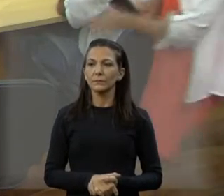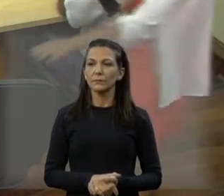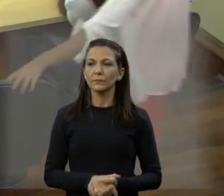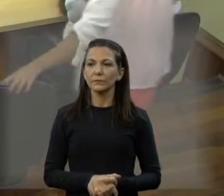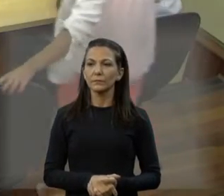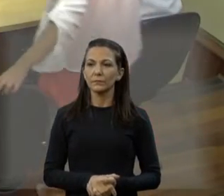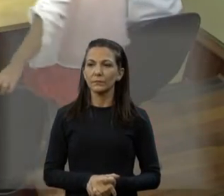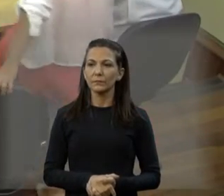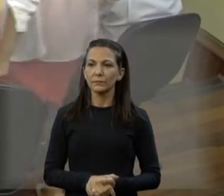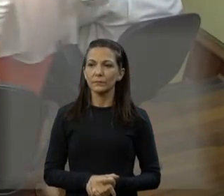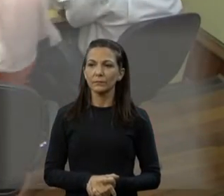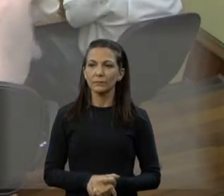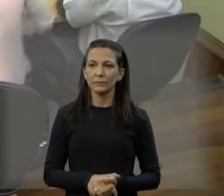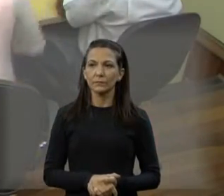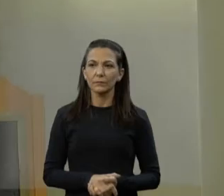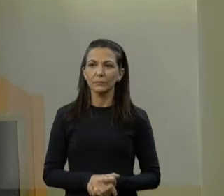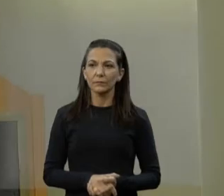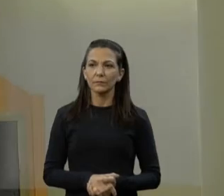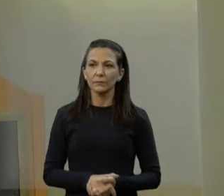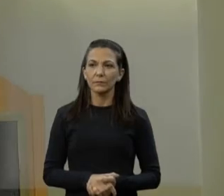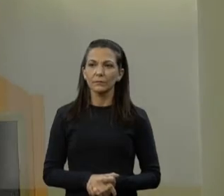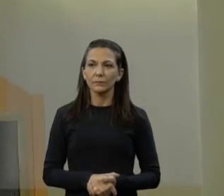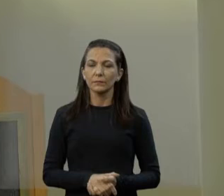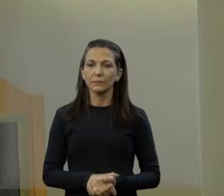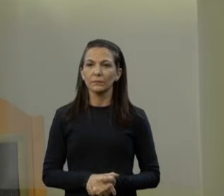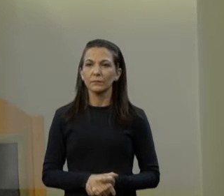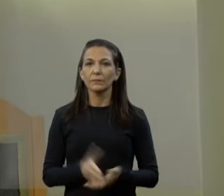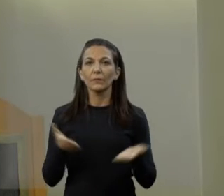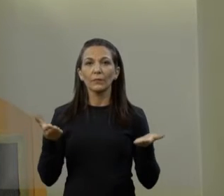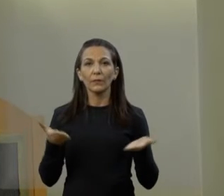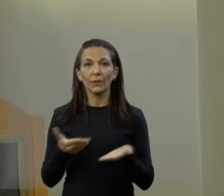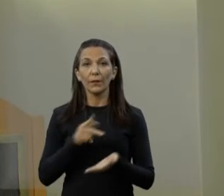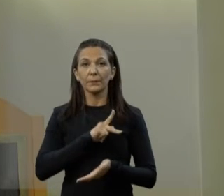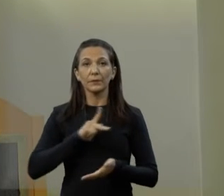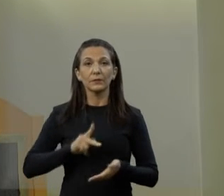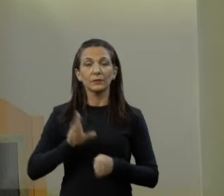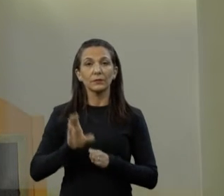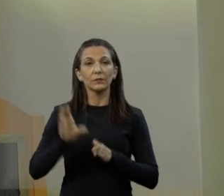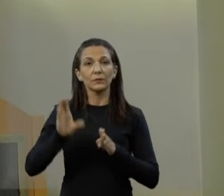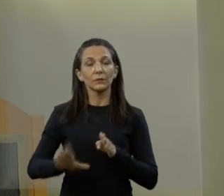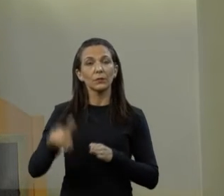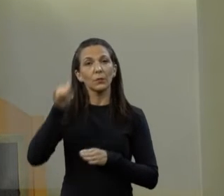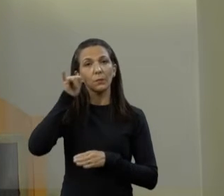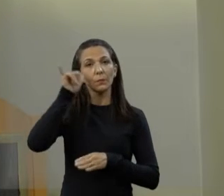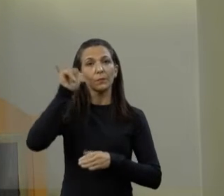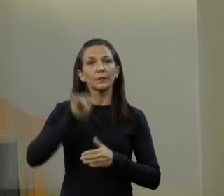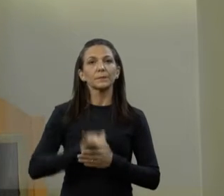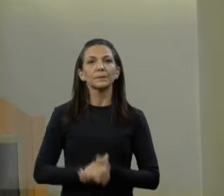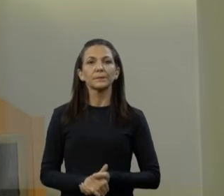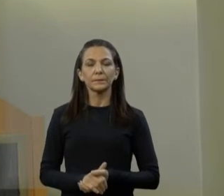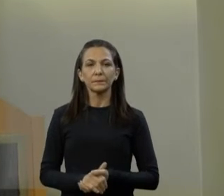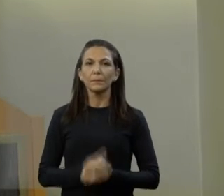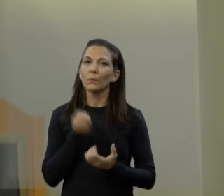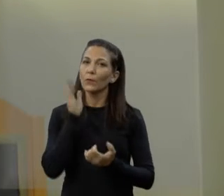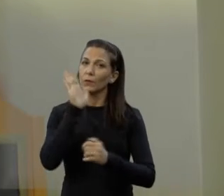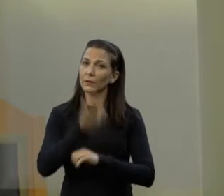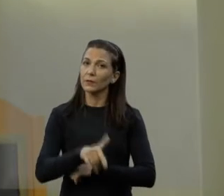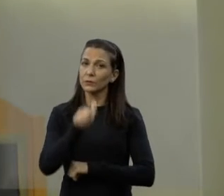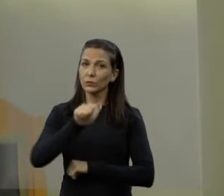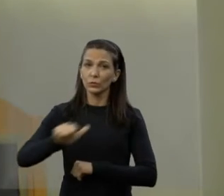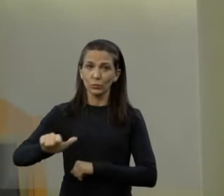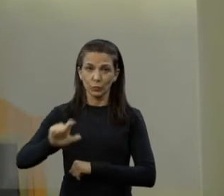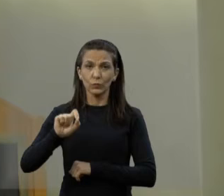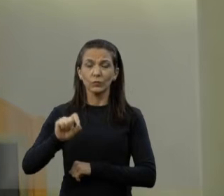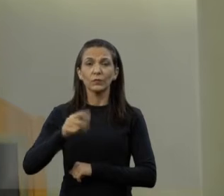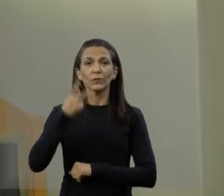E aí e com a palavra o presidente desta casa Aloísio Oi boa tarde mais uma